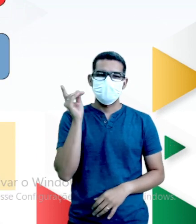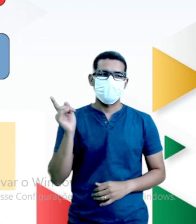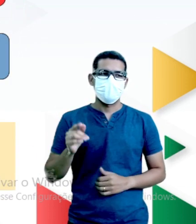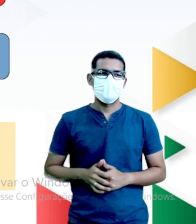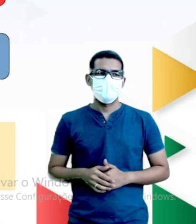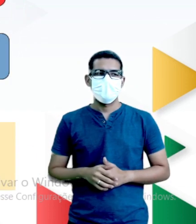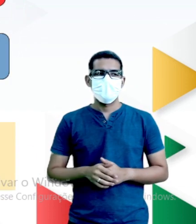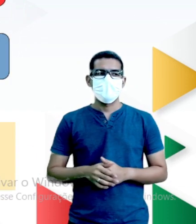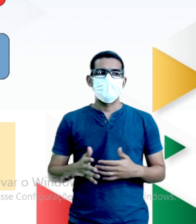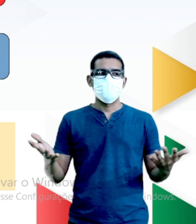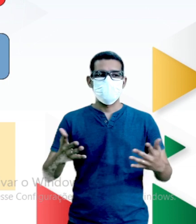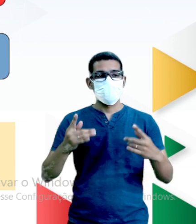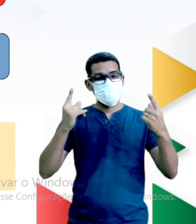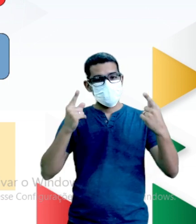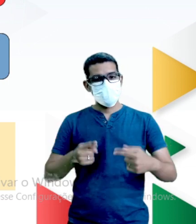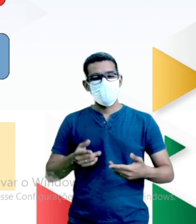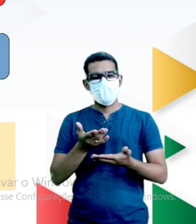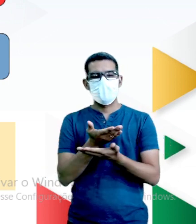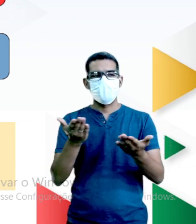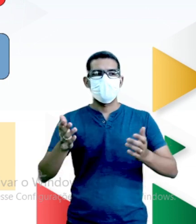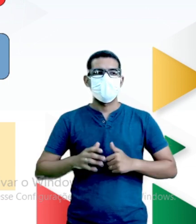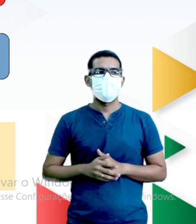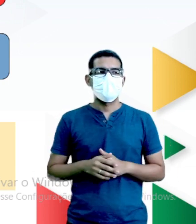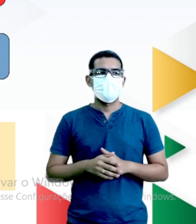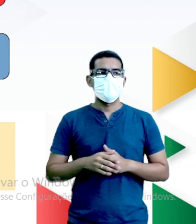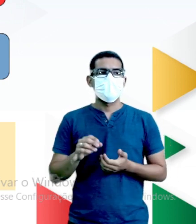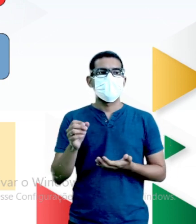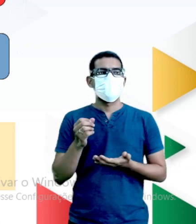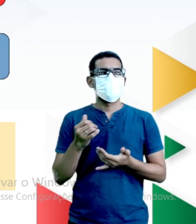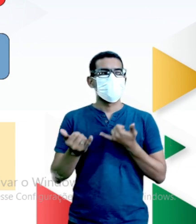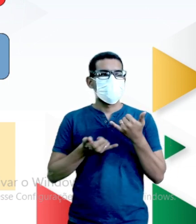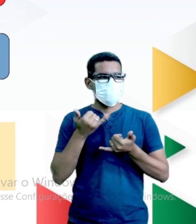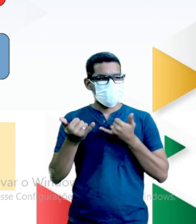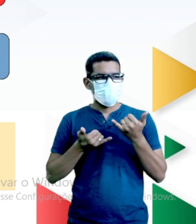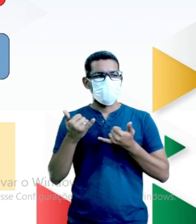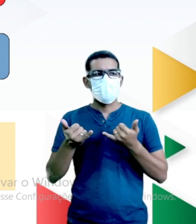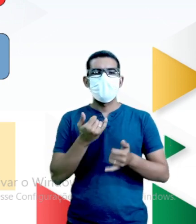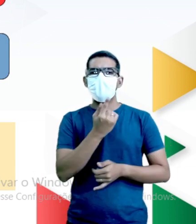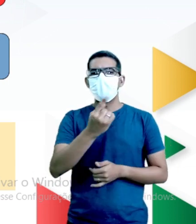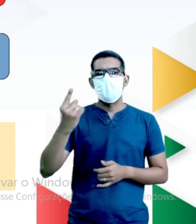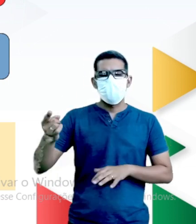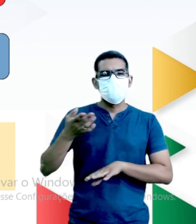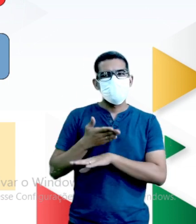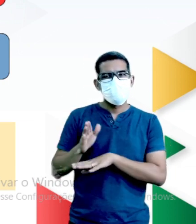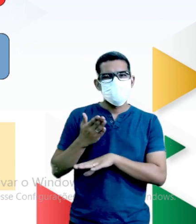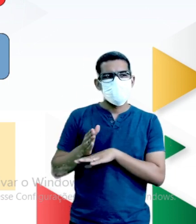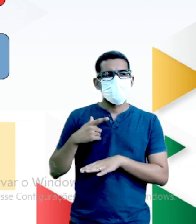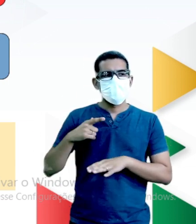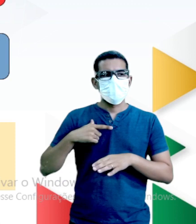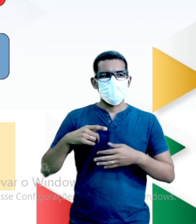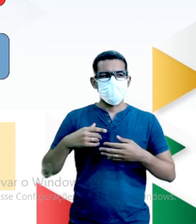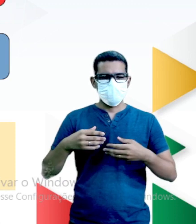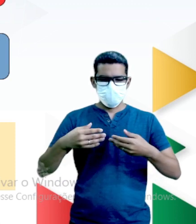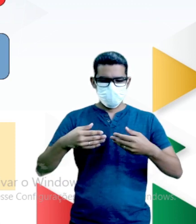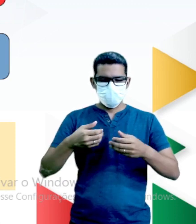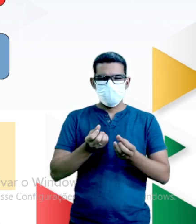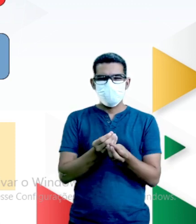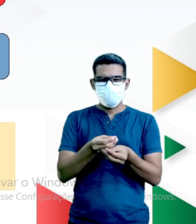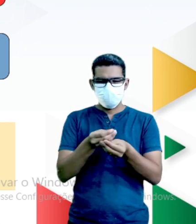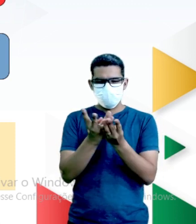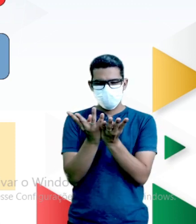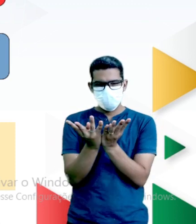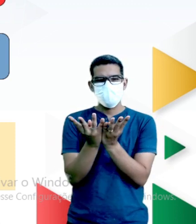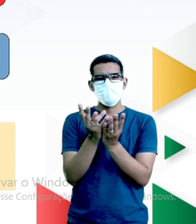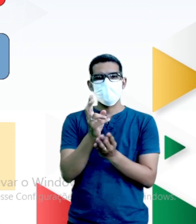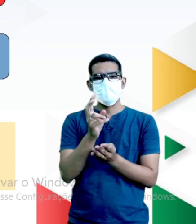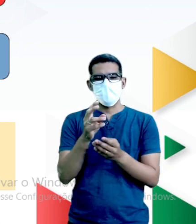E aí eu lanço o desafio para vocês. Em um jogo, cada praticante vira 5 cartas numeradas de um monte